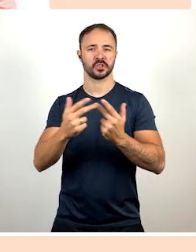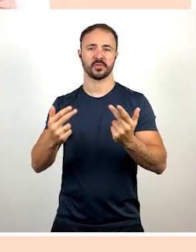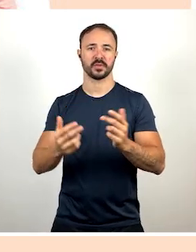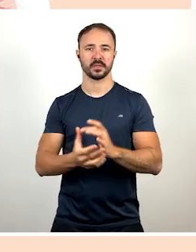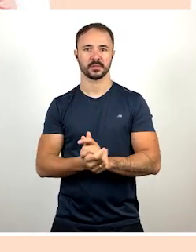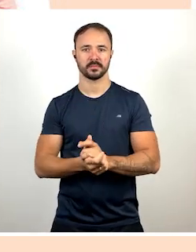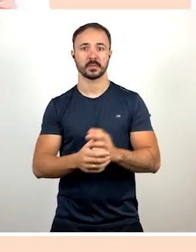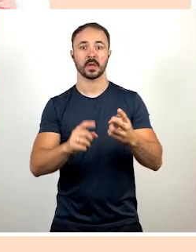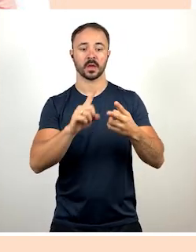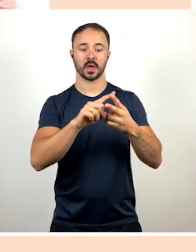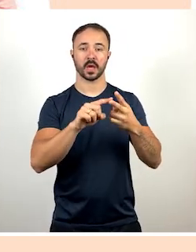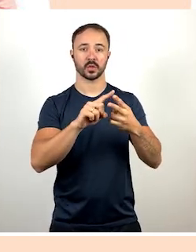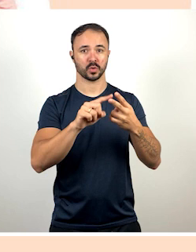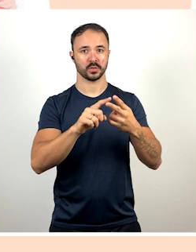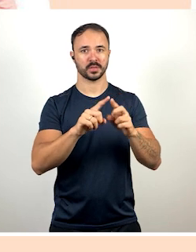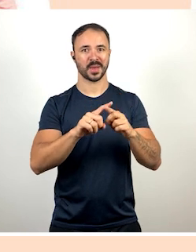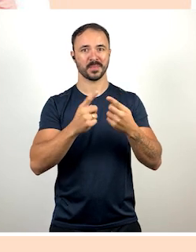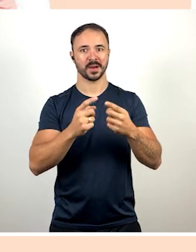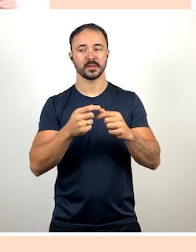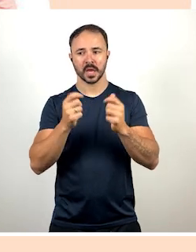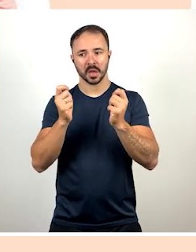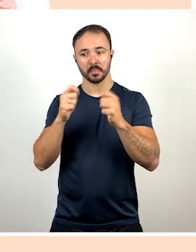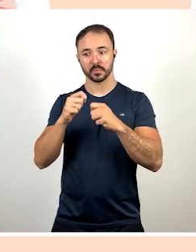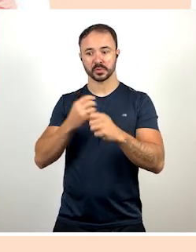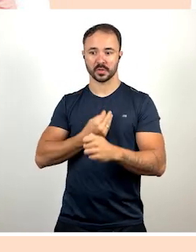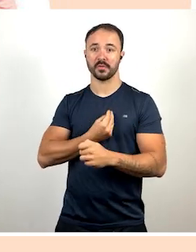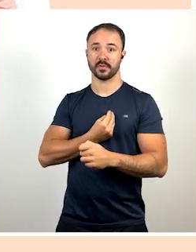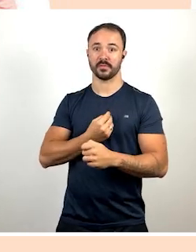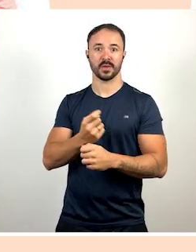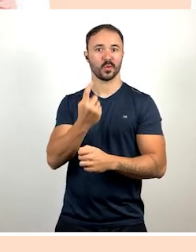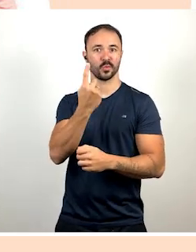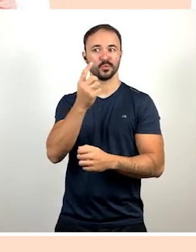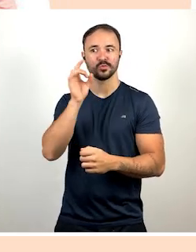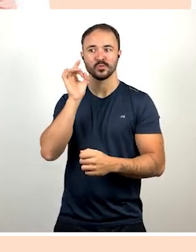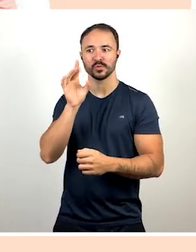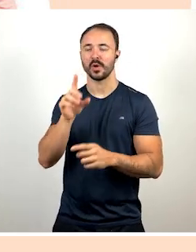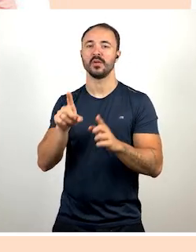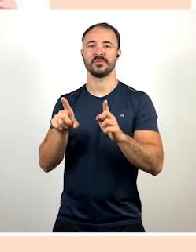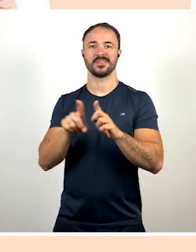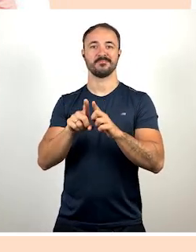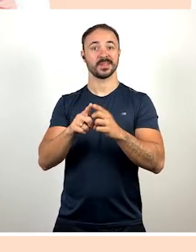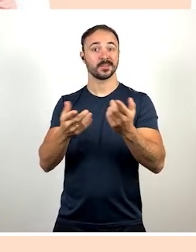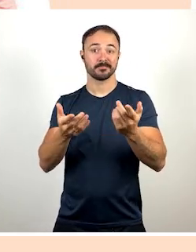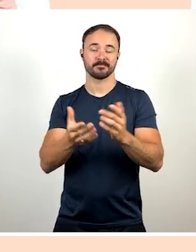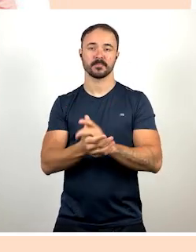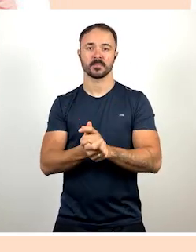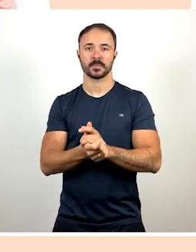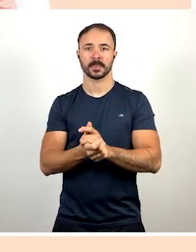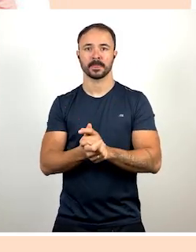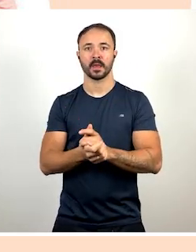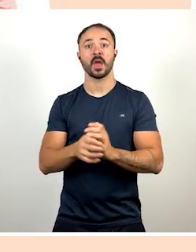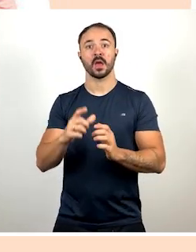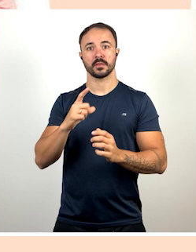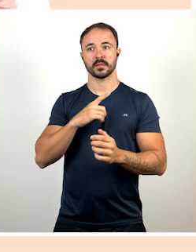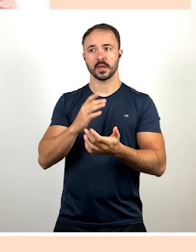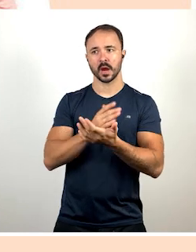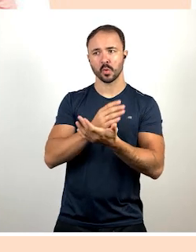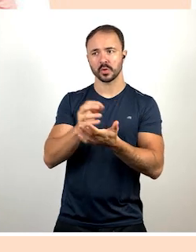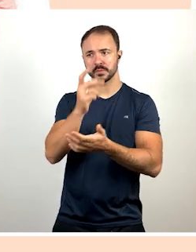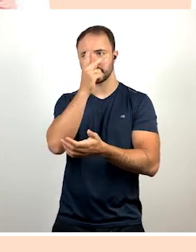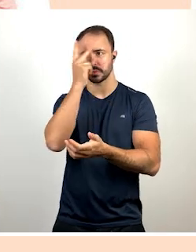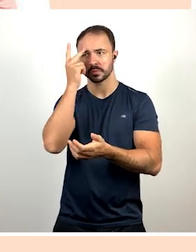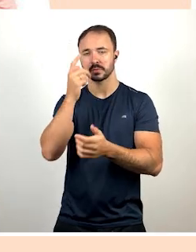dois, mas nós conseguimos viver com um. Algumas pessoas, se tiverem